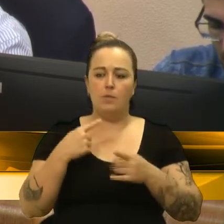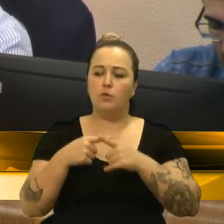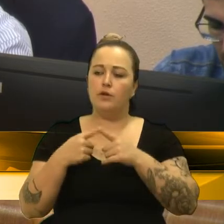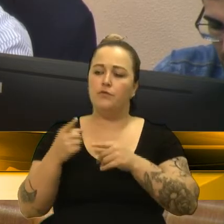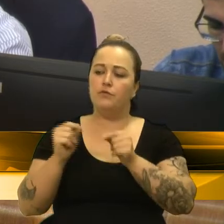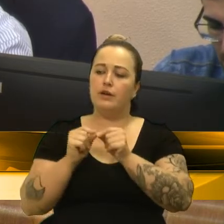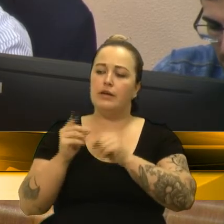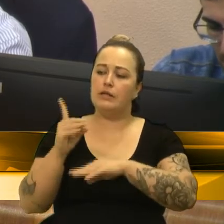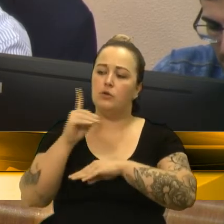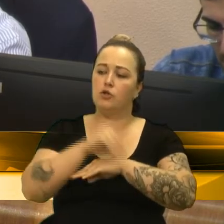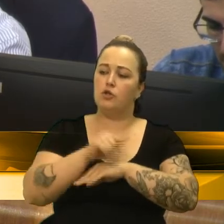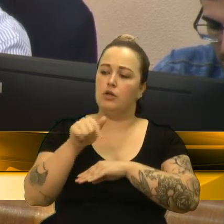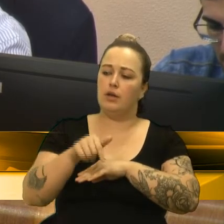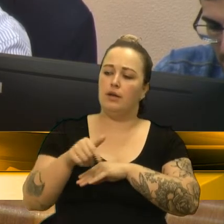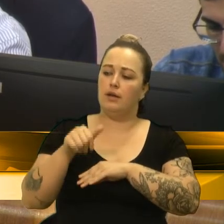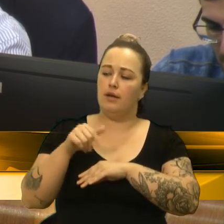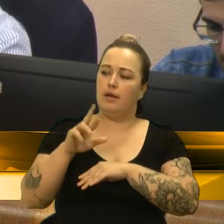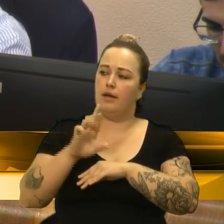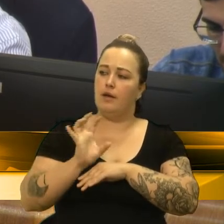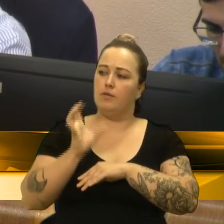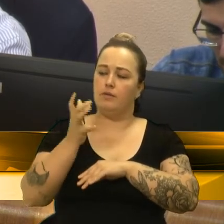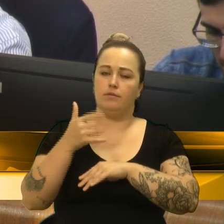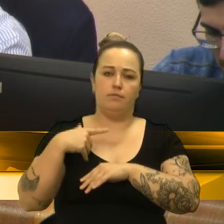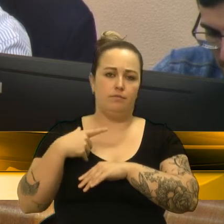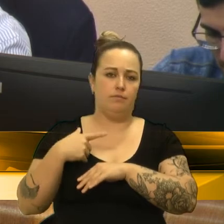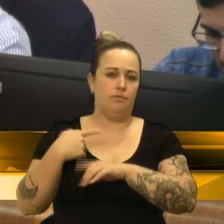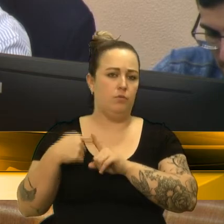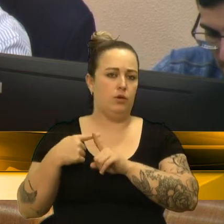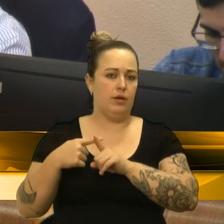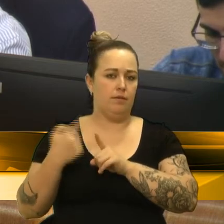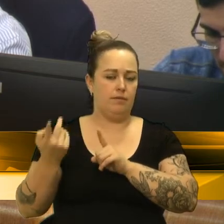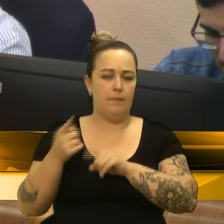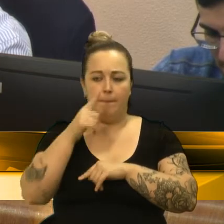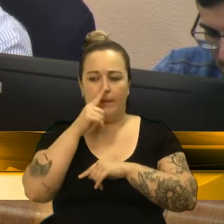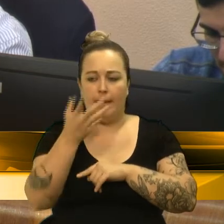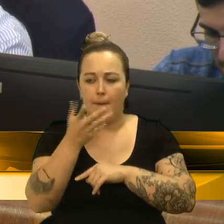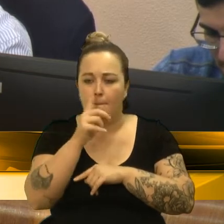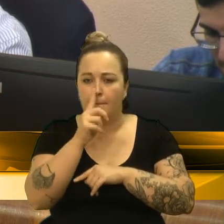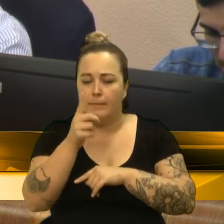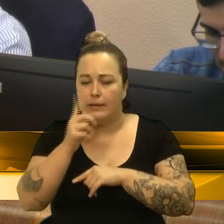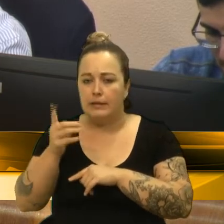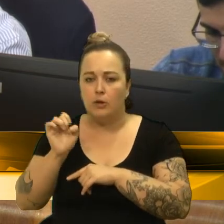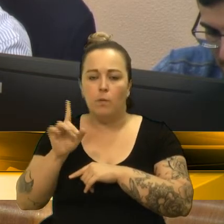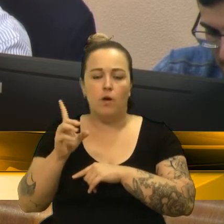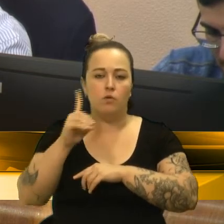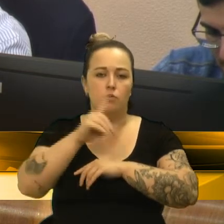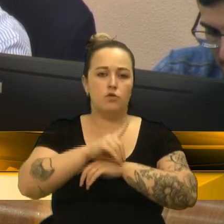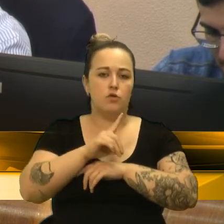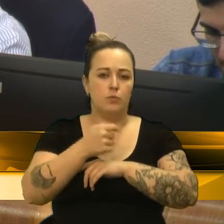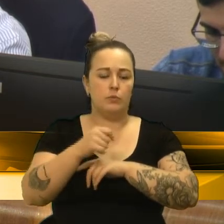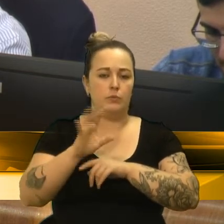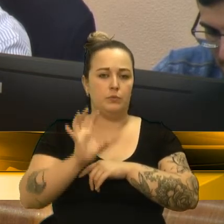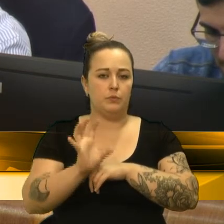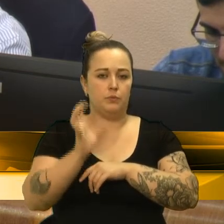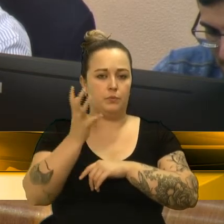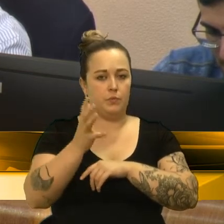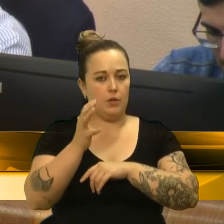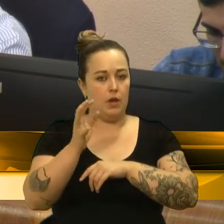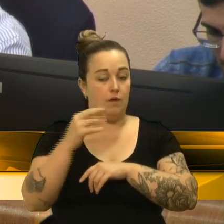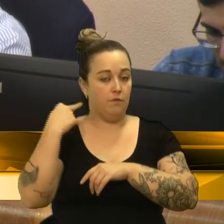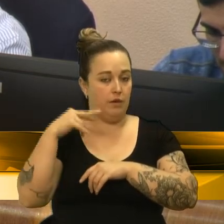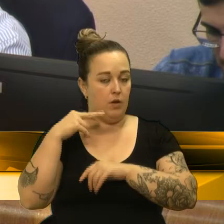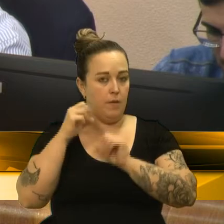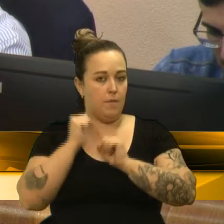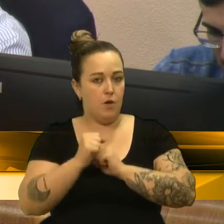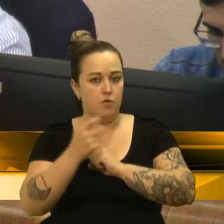sessão, alegando que elas devem ocorrer em tal ou qual dia, seu horário de início e começo, as ocasiões em que os vereadores podem ou não se